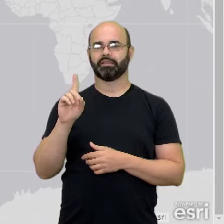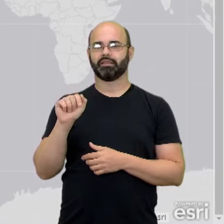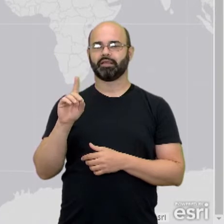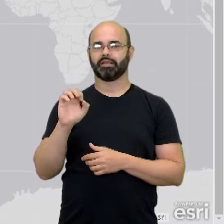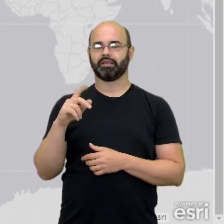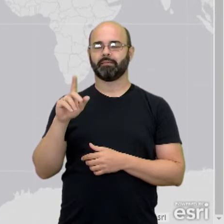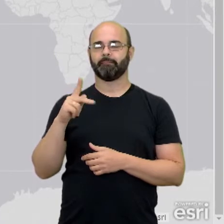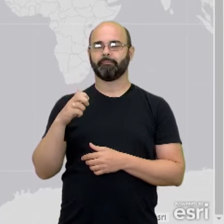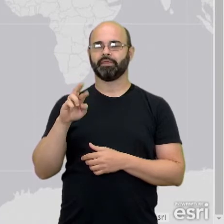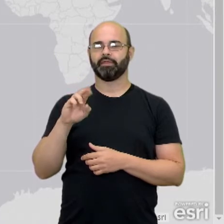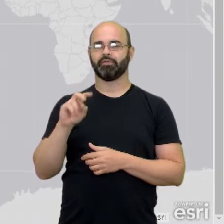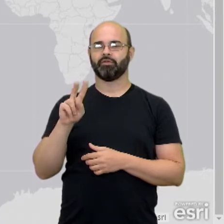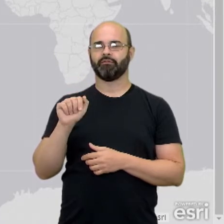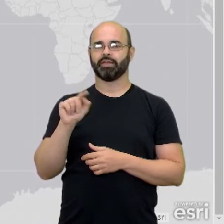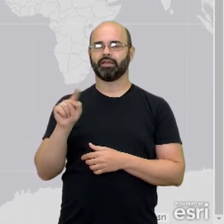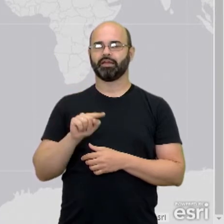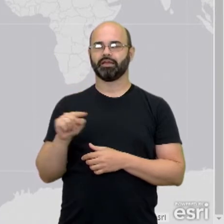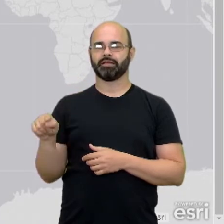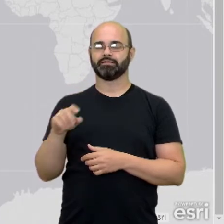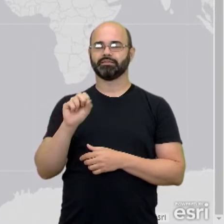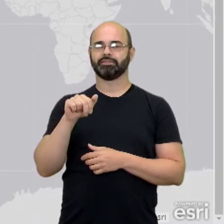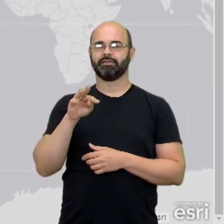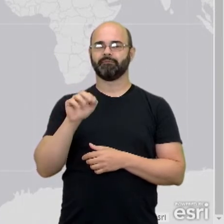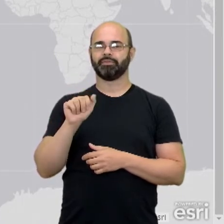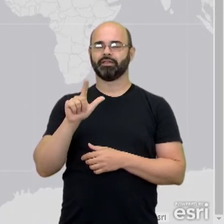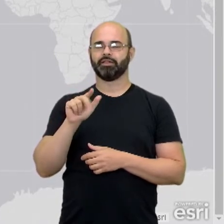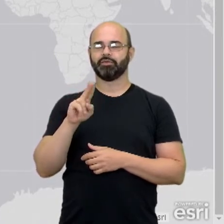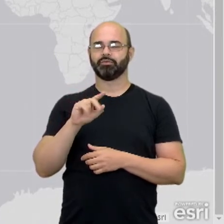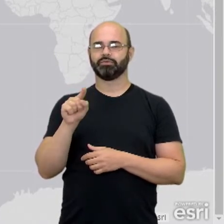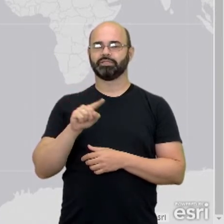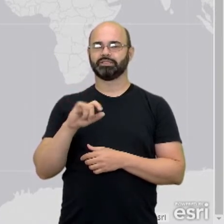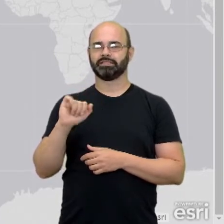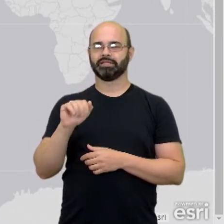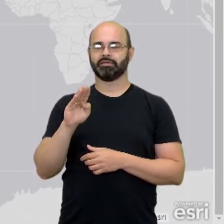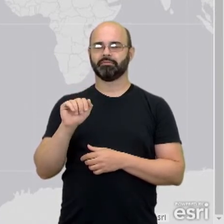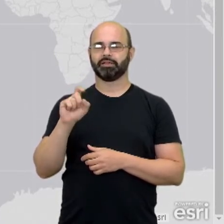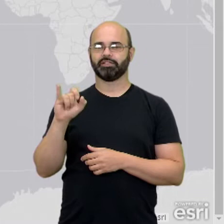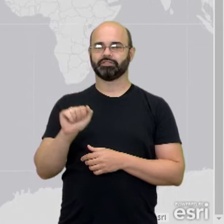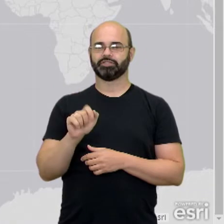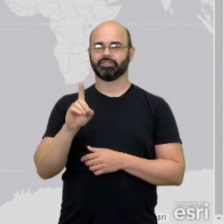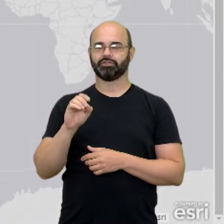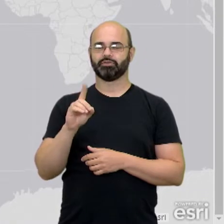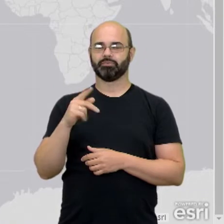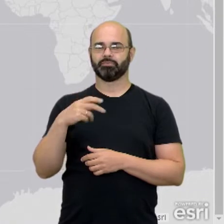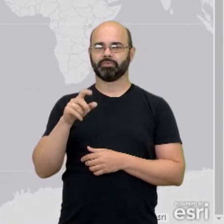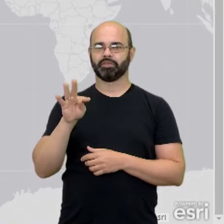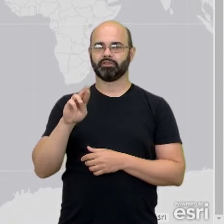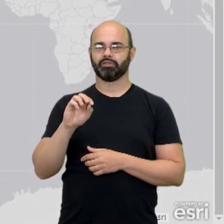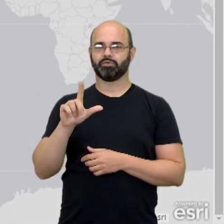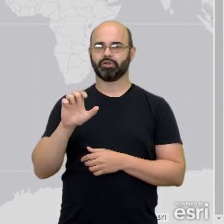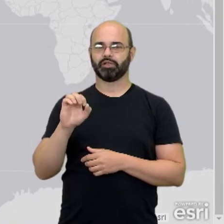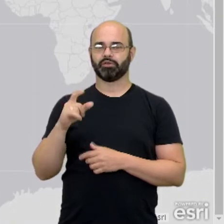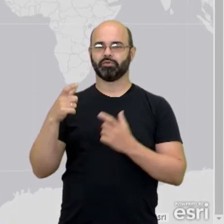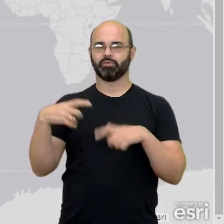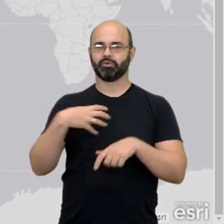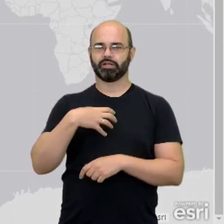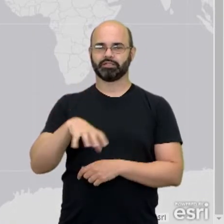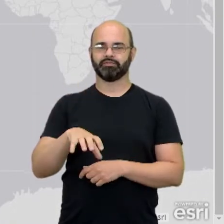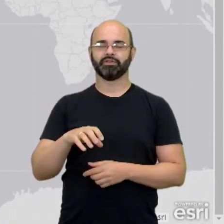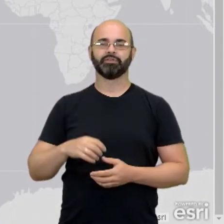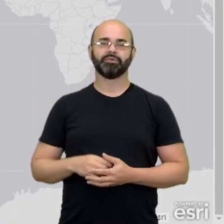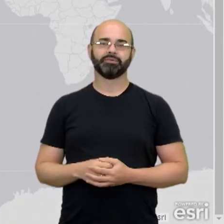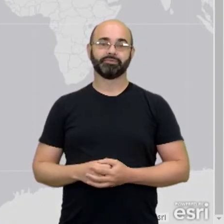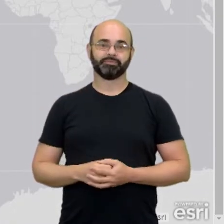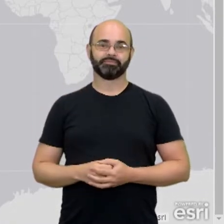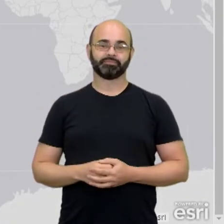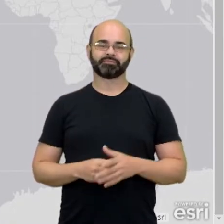Domingos, Santa Luzia, Dom Avelar, Baixa do Petróleo, Fazenda Grande do Retiro, em Salvador, né?